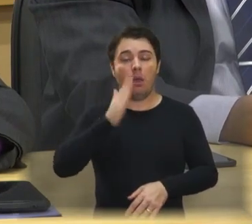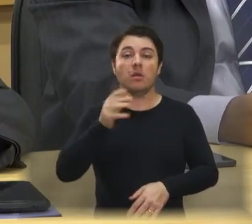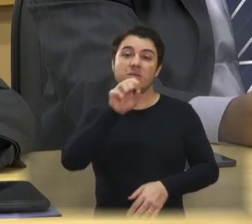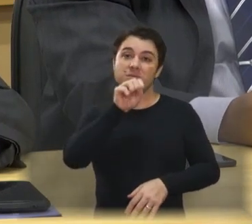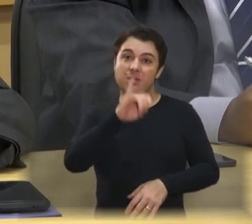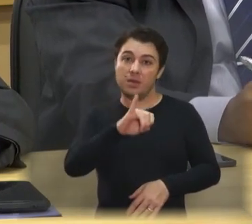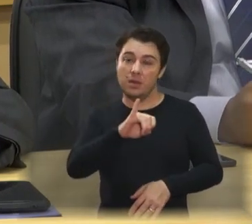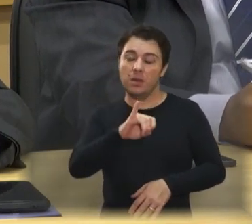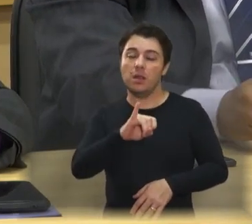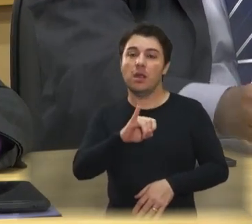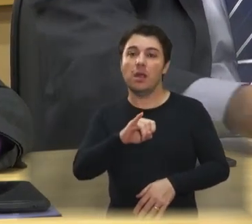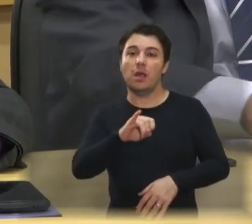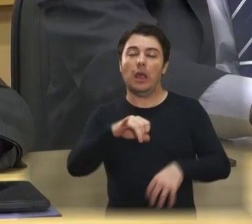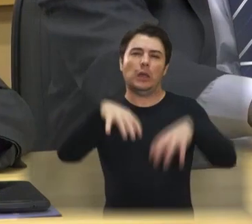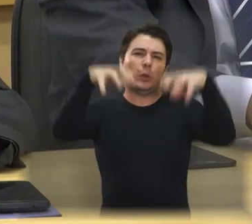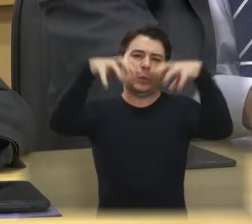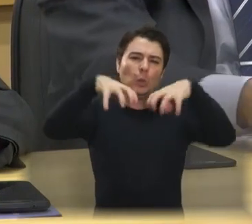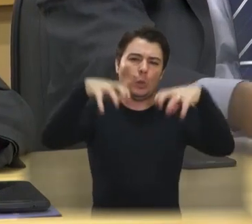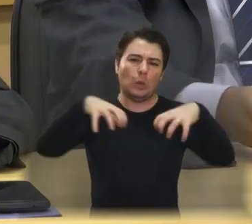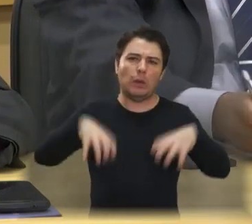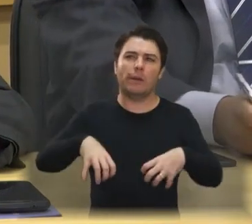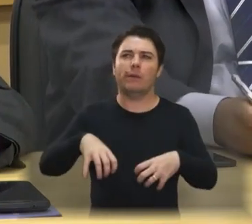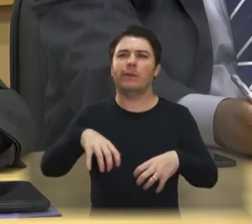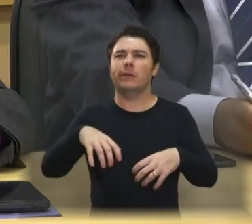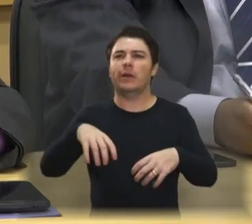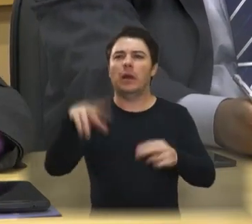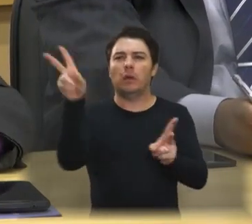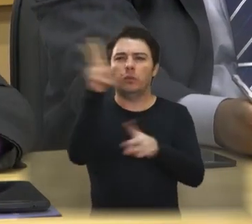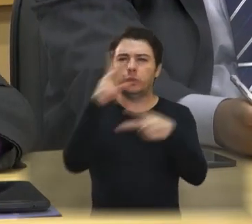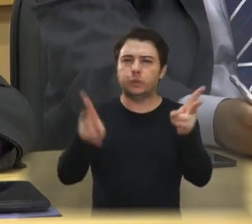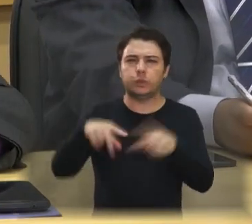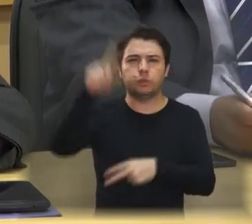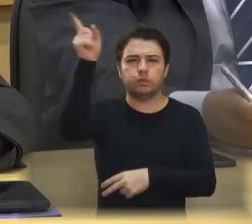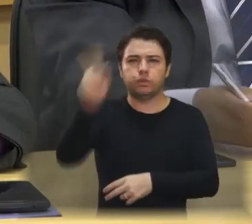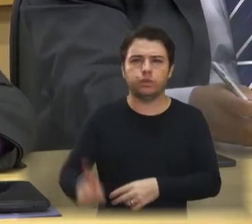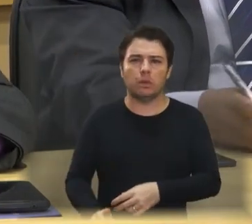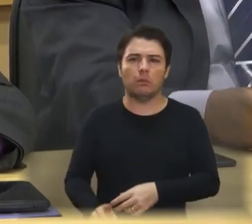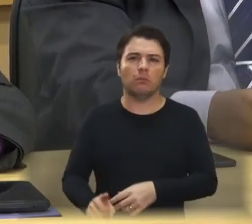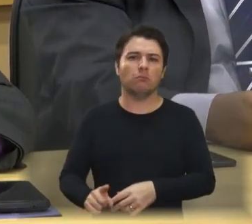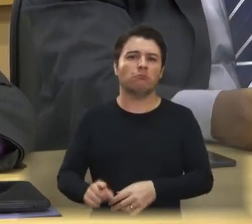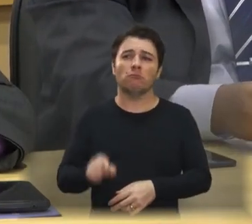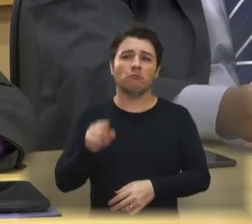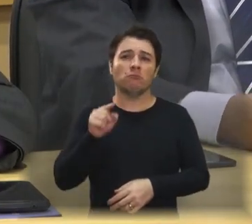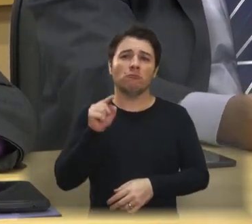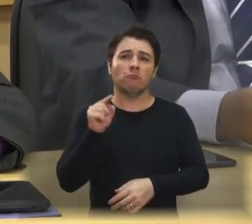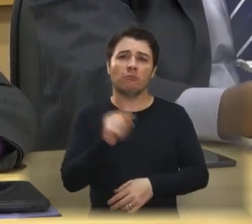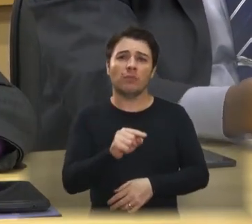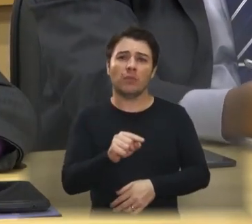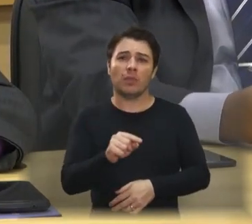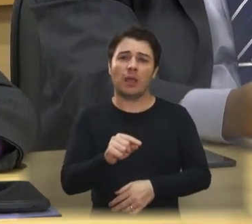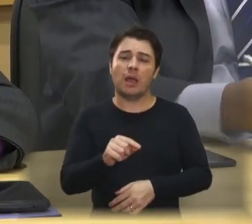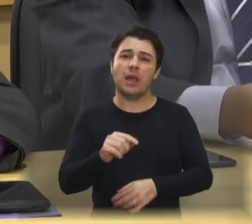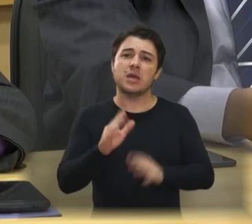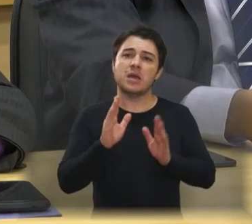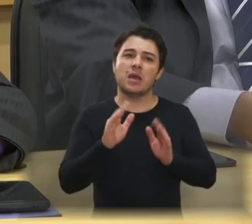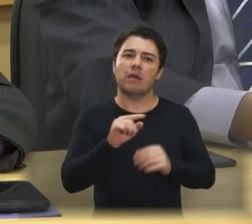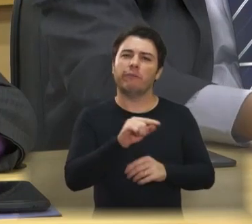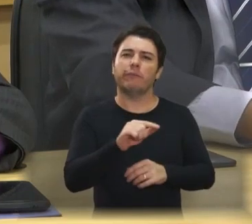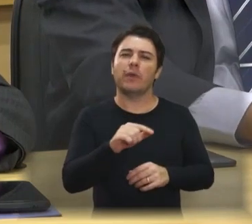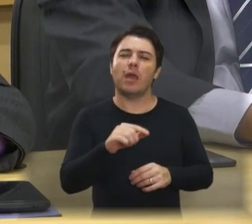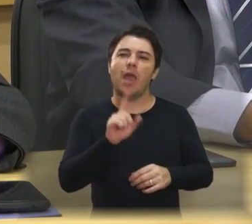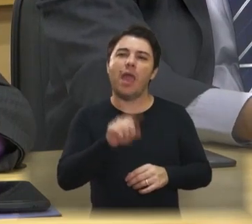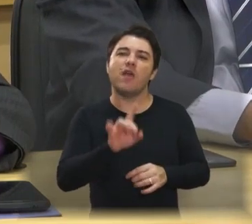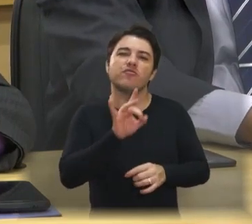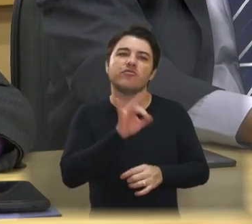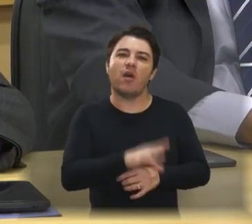imprevisão que chuva que temporal que raio que isso que estudar a previsão isso não é mais um